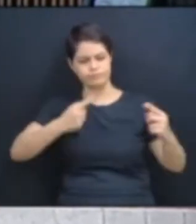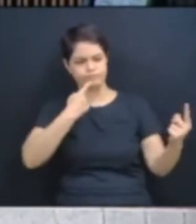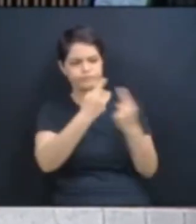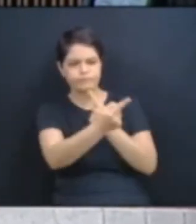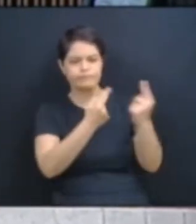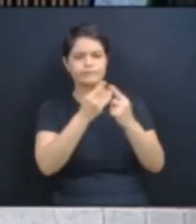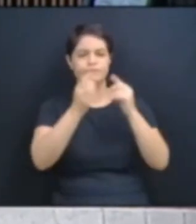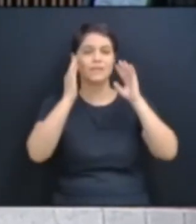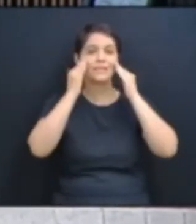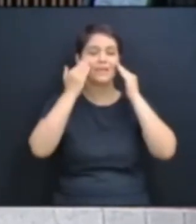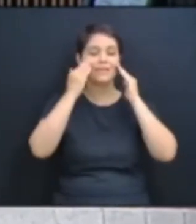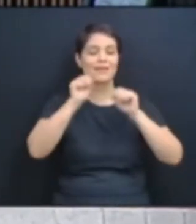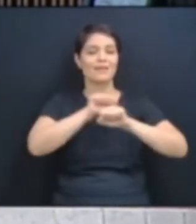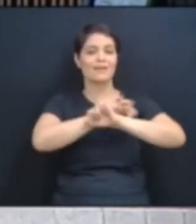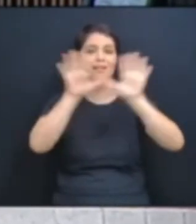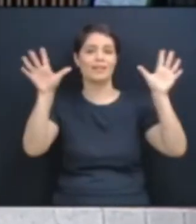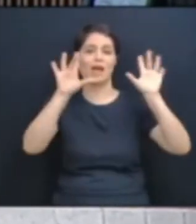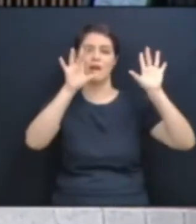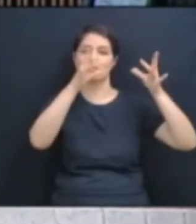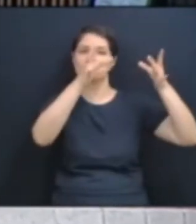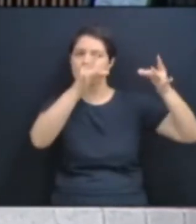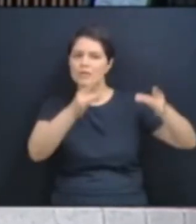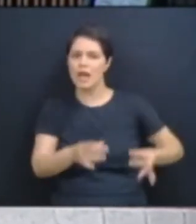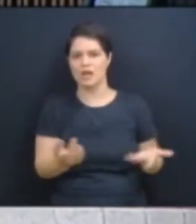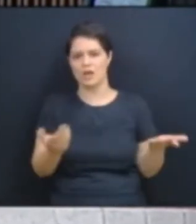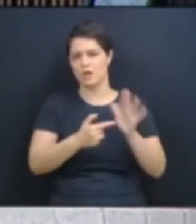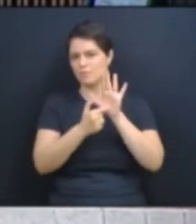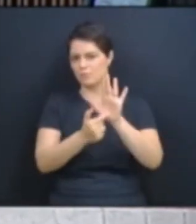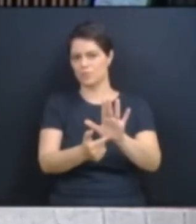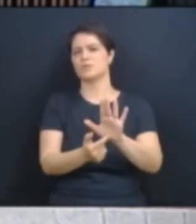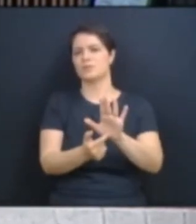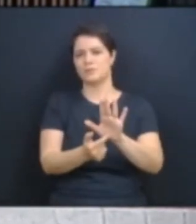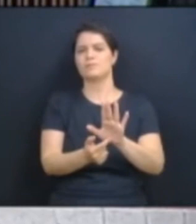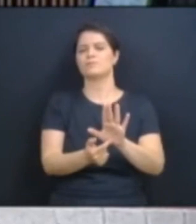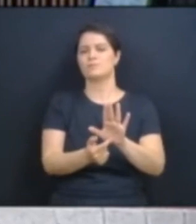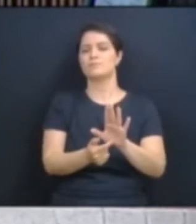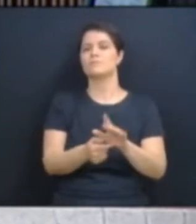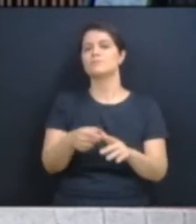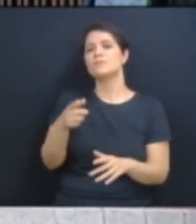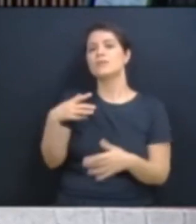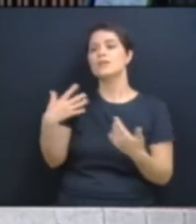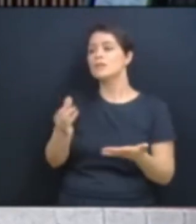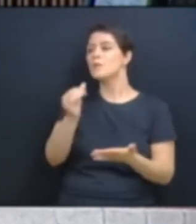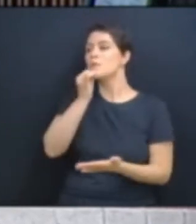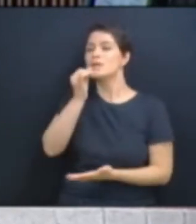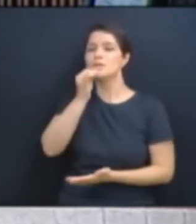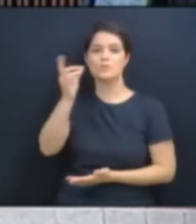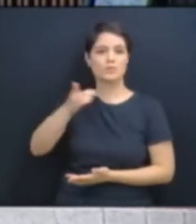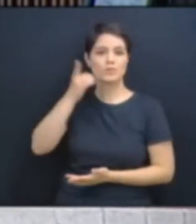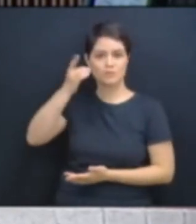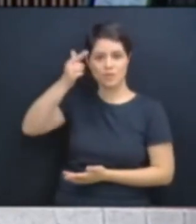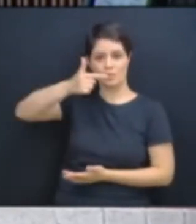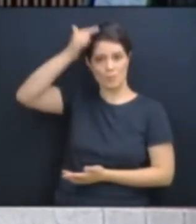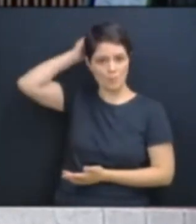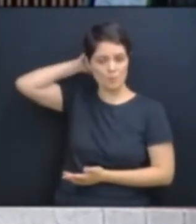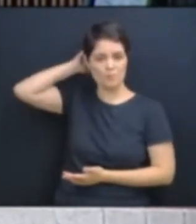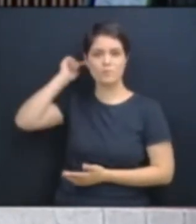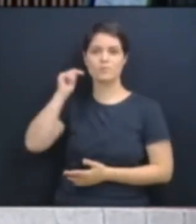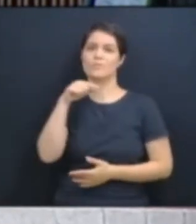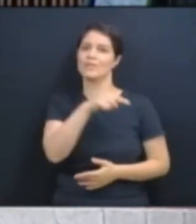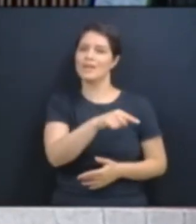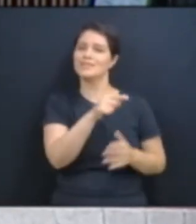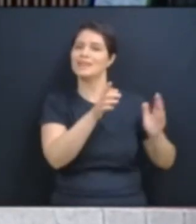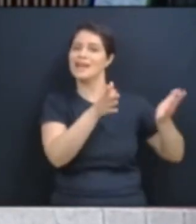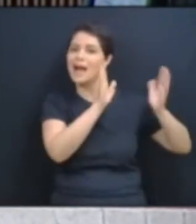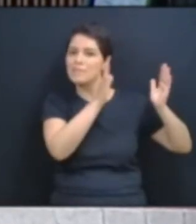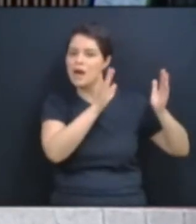muita coisa que não está clara e evidente. Então, deputado Romanelli, o eixo comercial só por equiparar-se traz